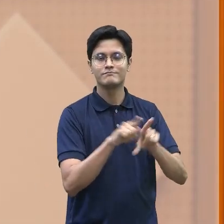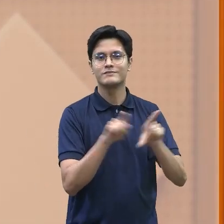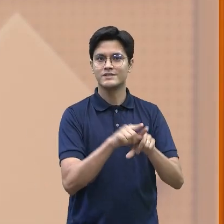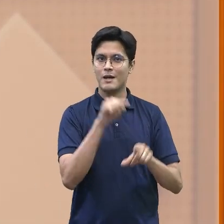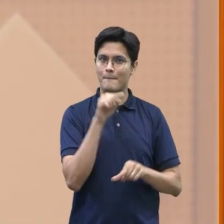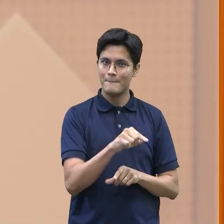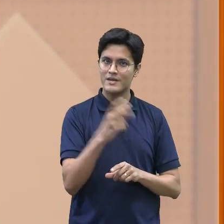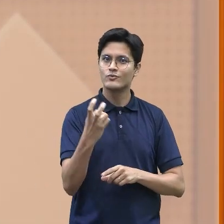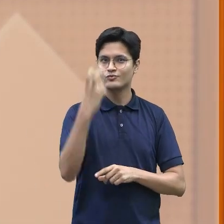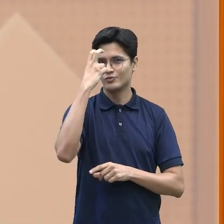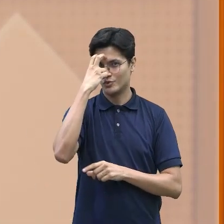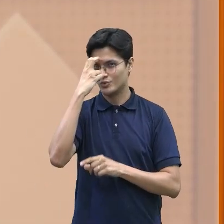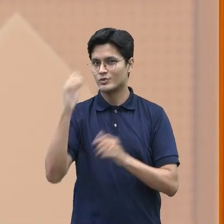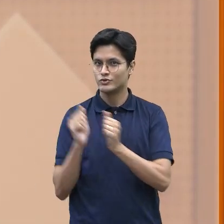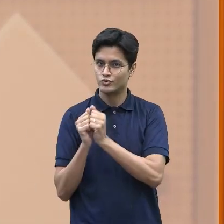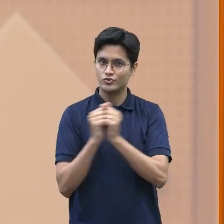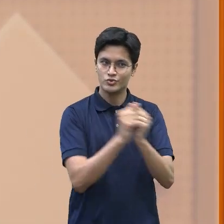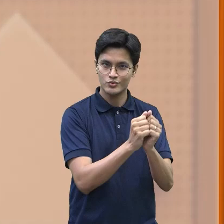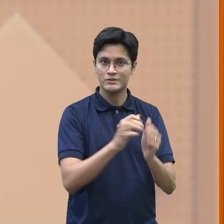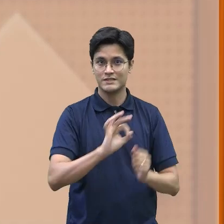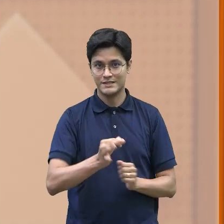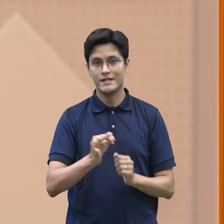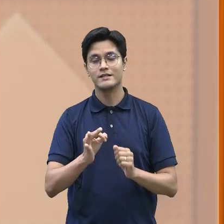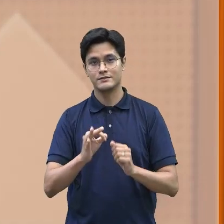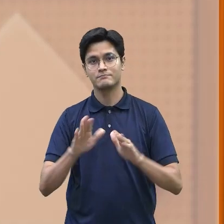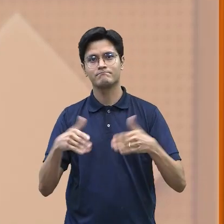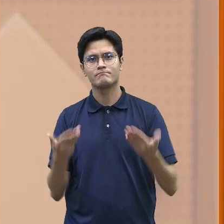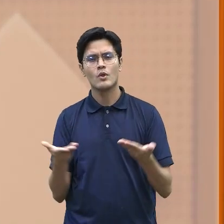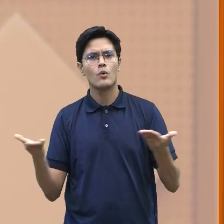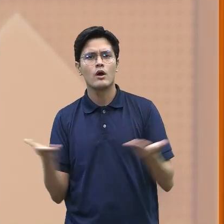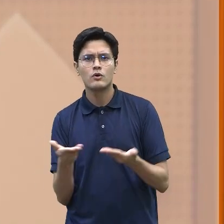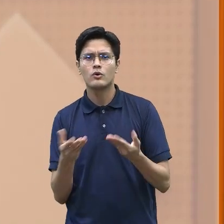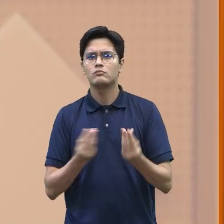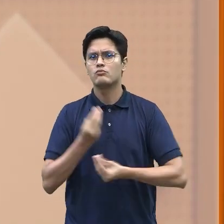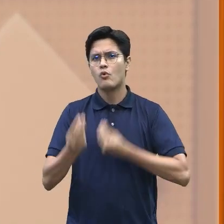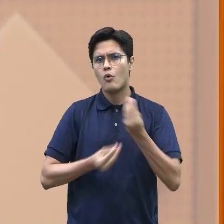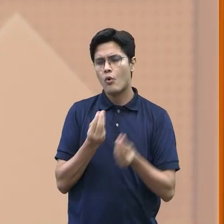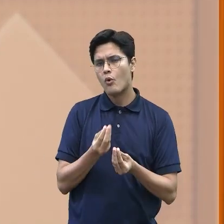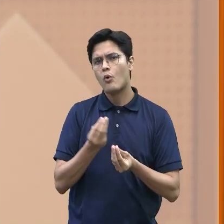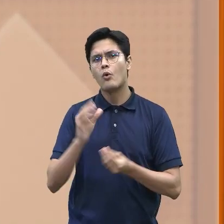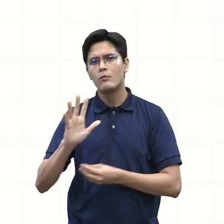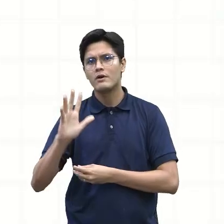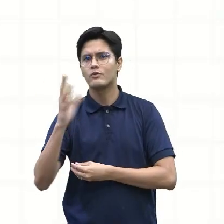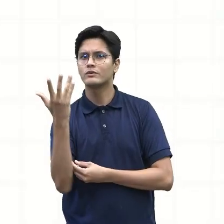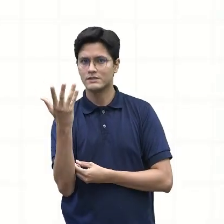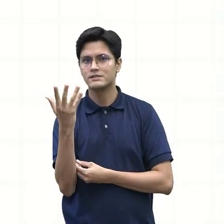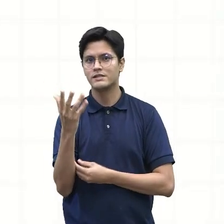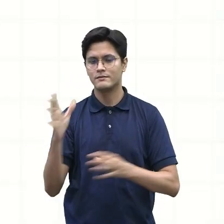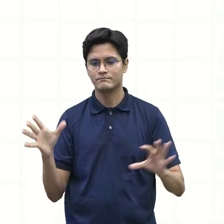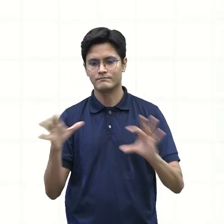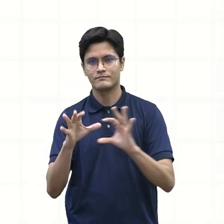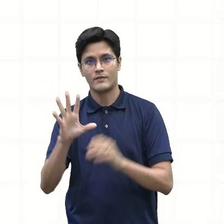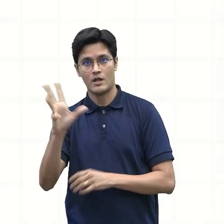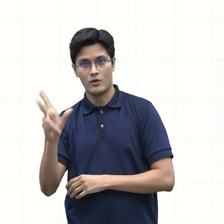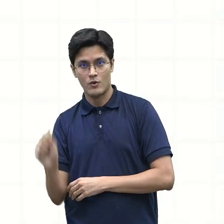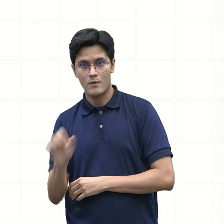ok? E vamos verificar agora como é que acontecia essa integração de Europa e África. Olhem só.